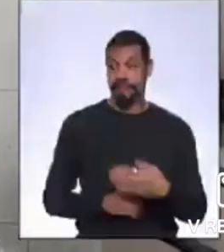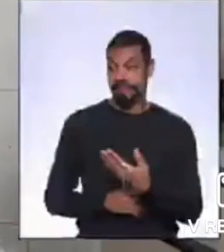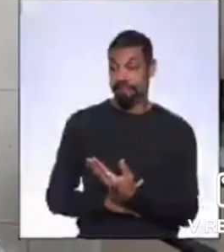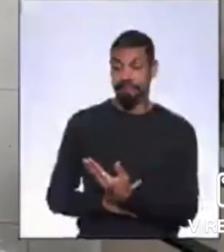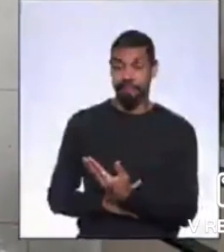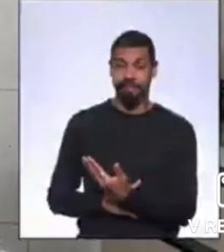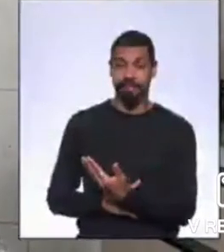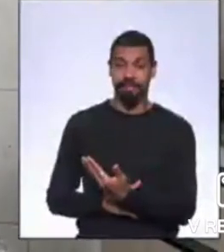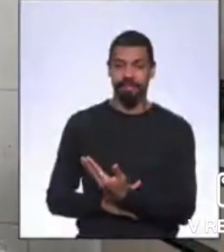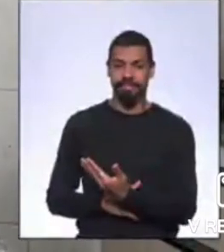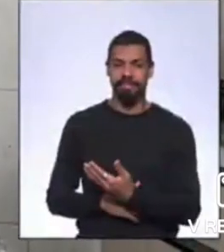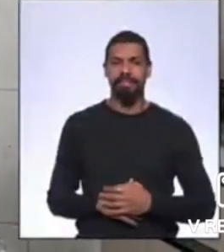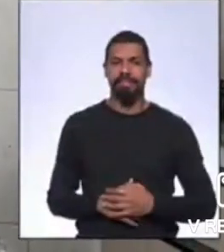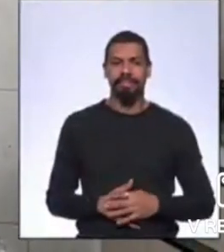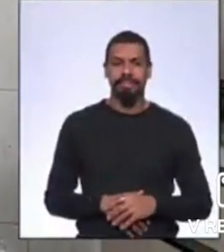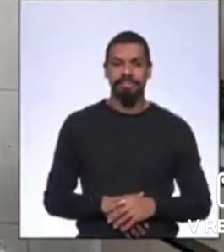água.